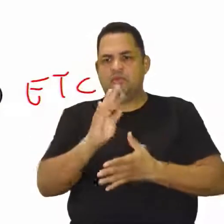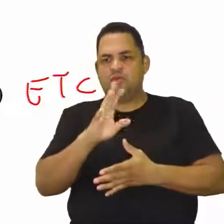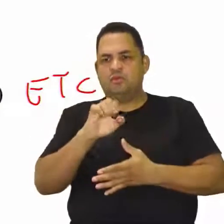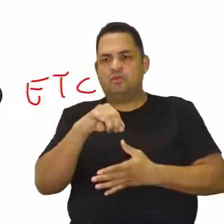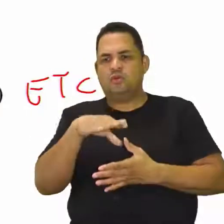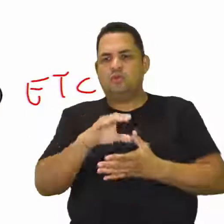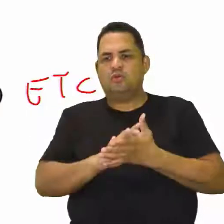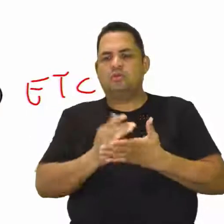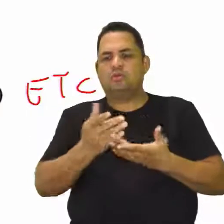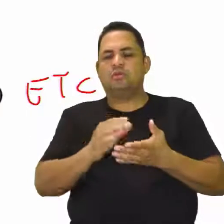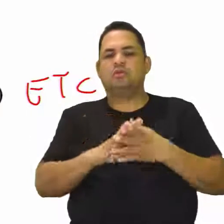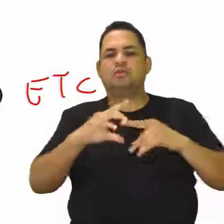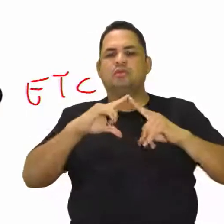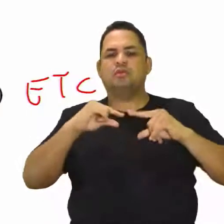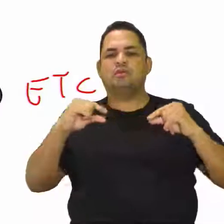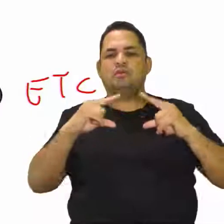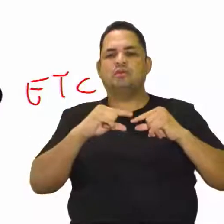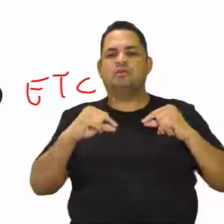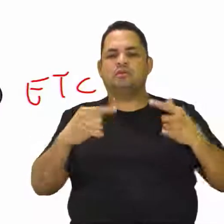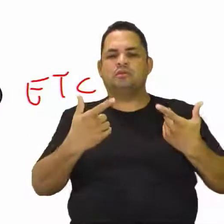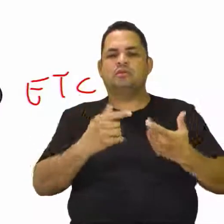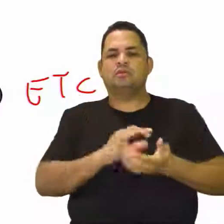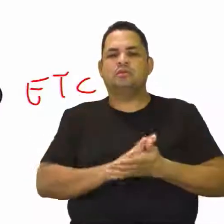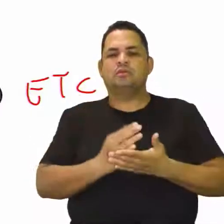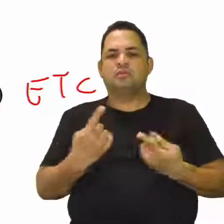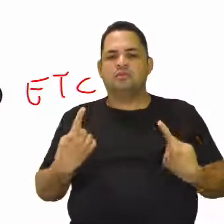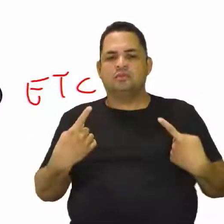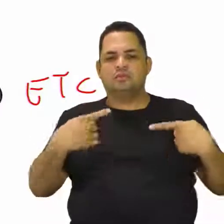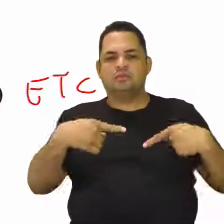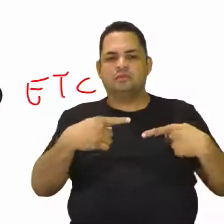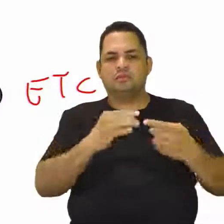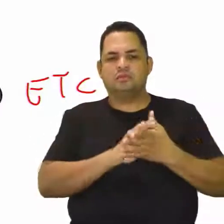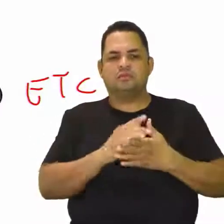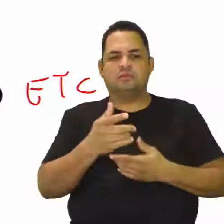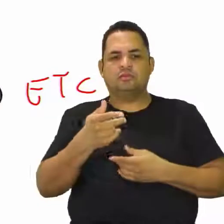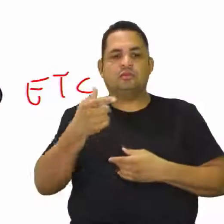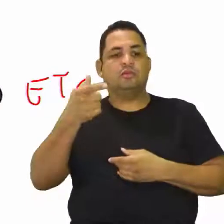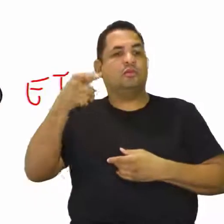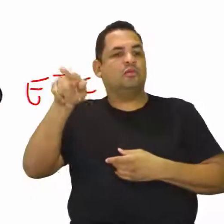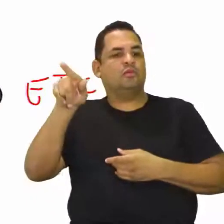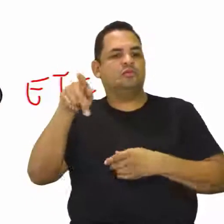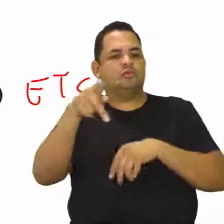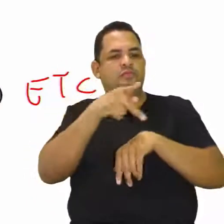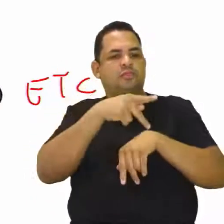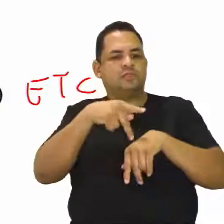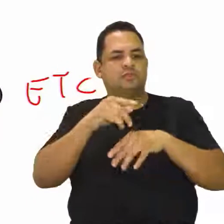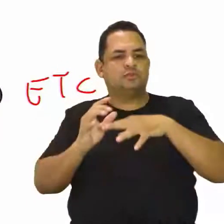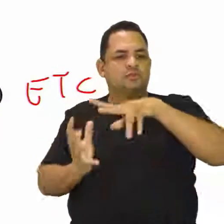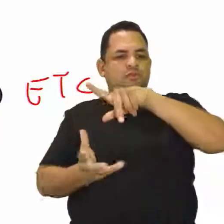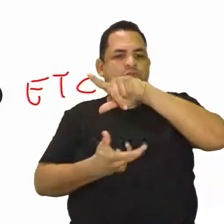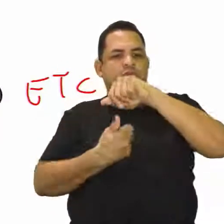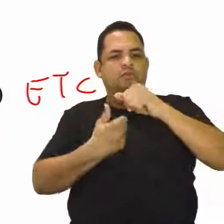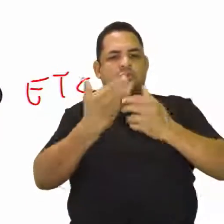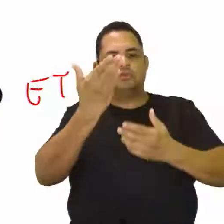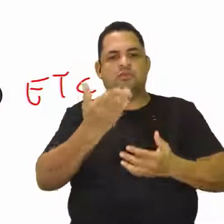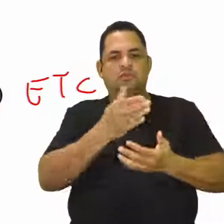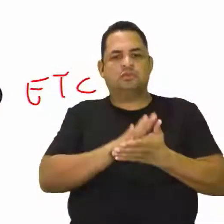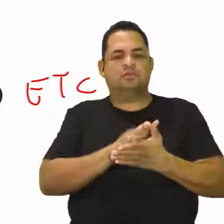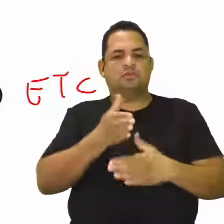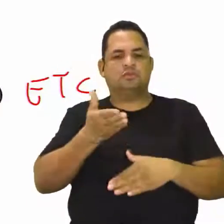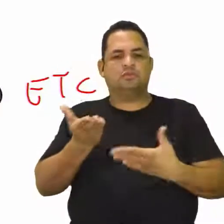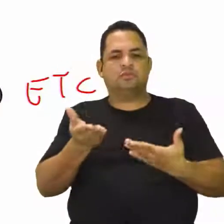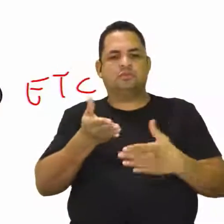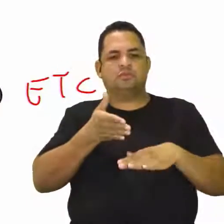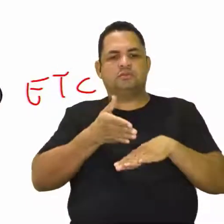temos o Japão. Contra quem? Contra o resto do mundo. E está aqui o mundo. E vai